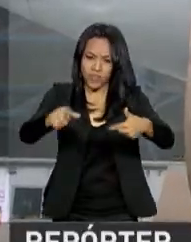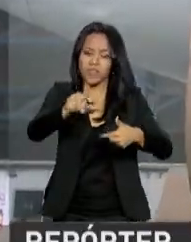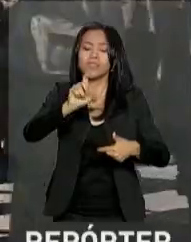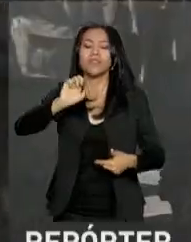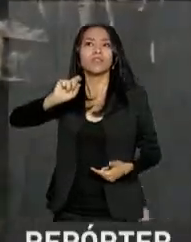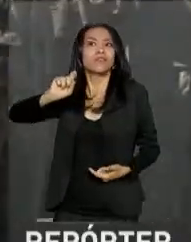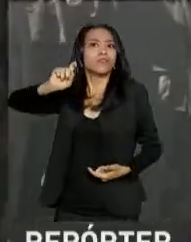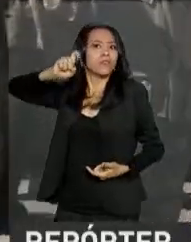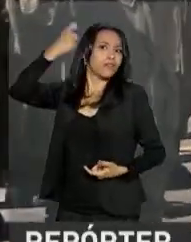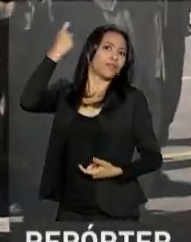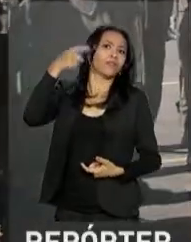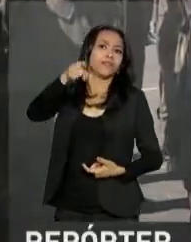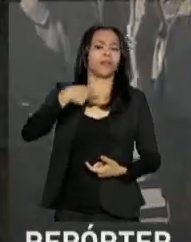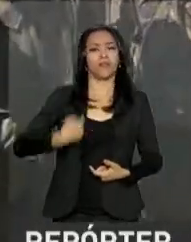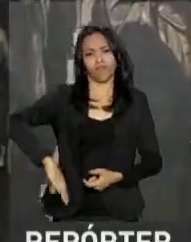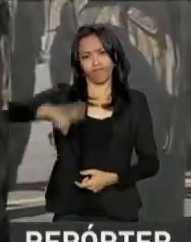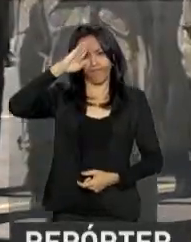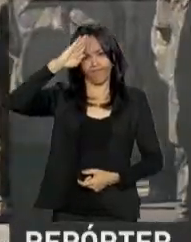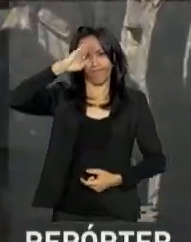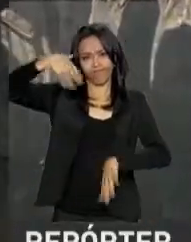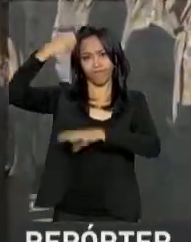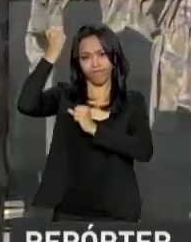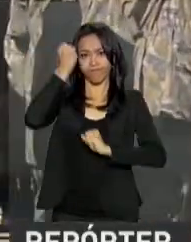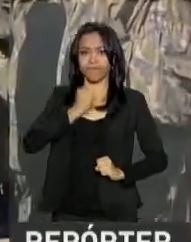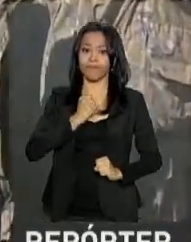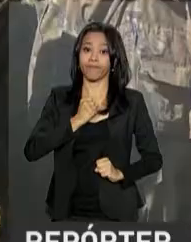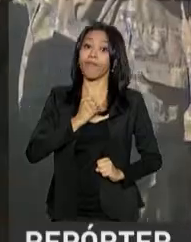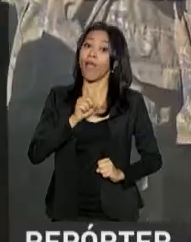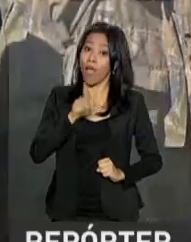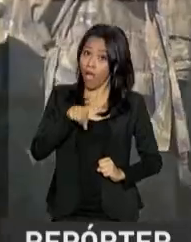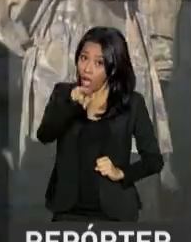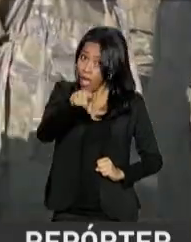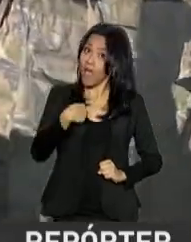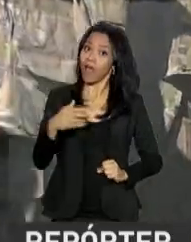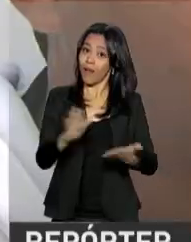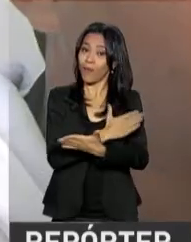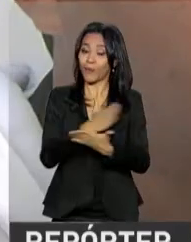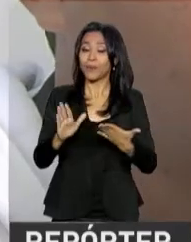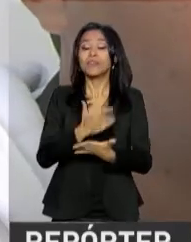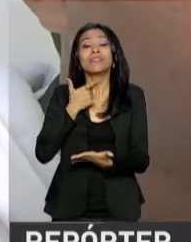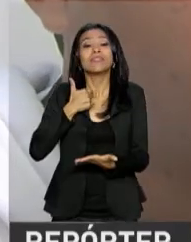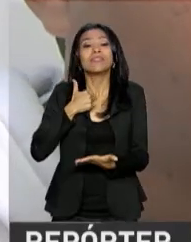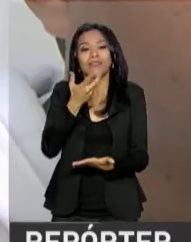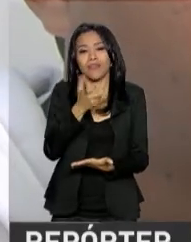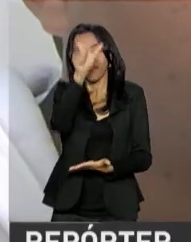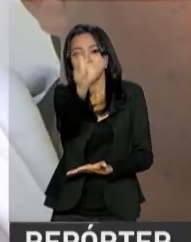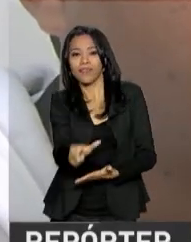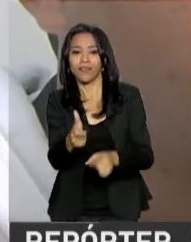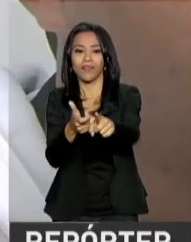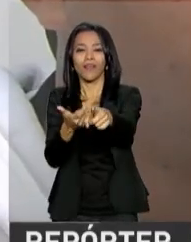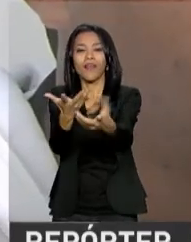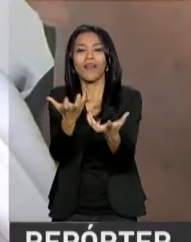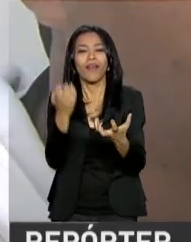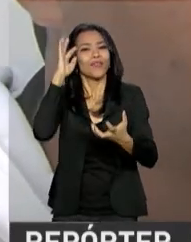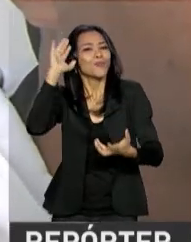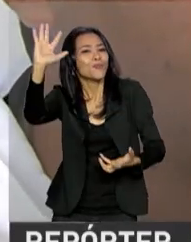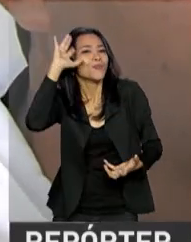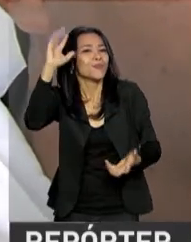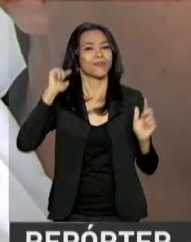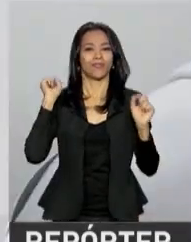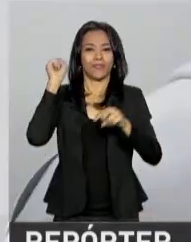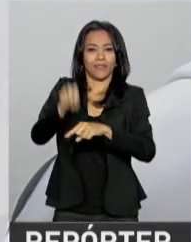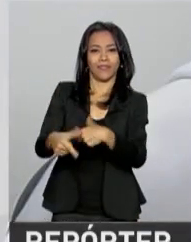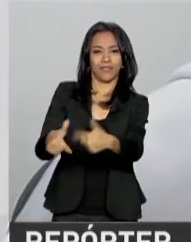instituições militares o exército esses são alguns dos motivos que fazem lucas sonhar com serviço